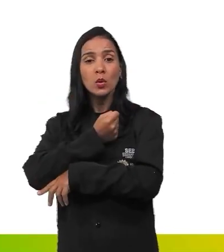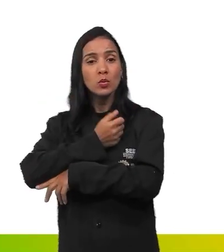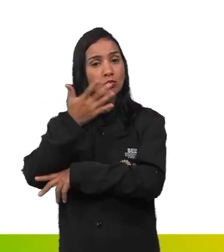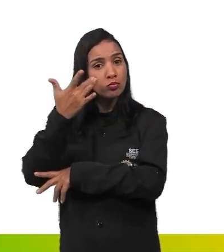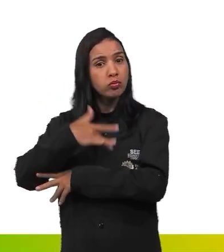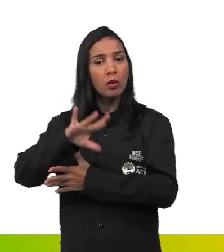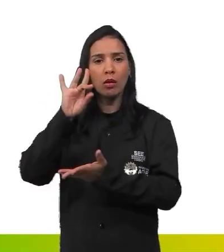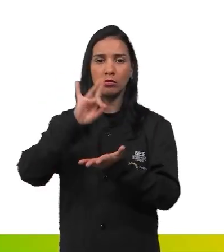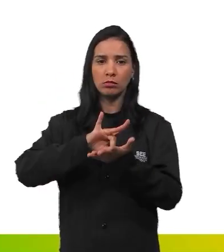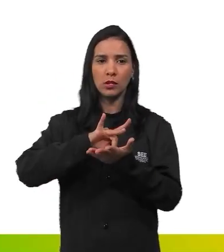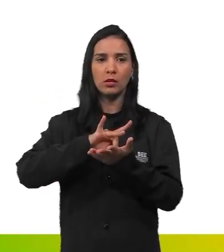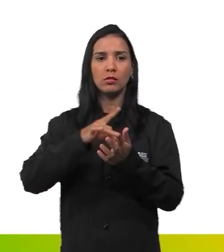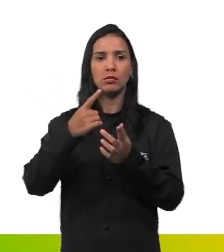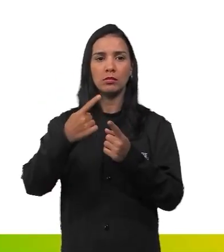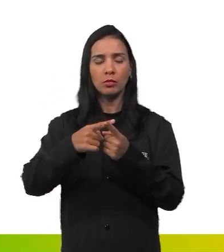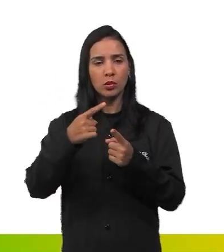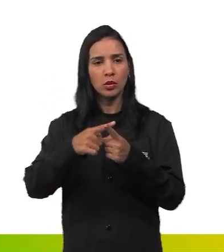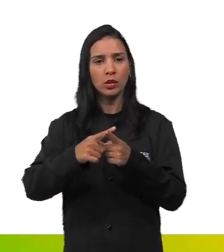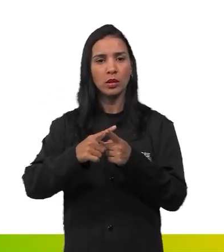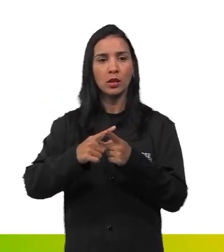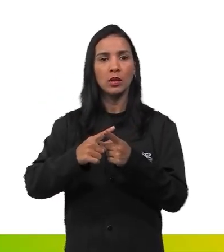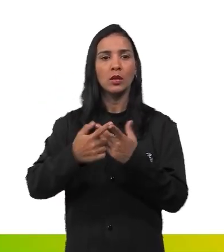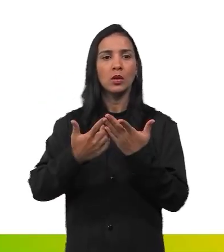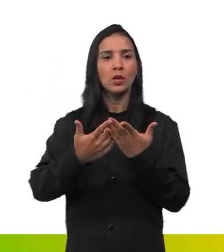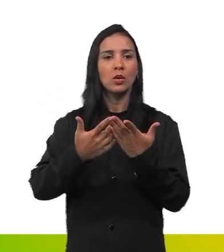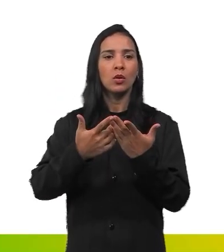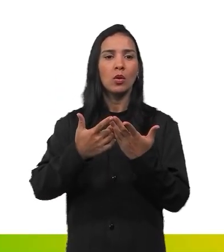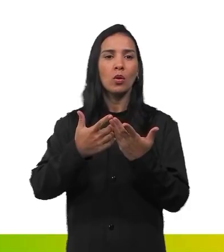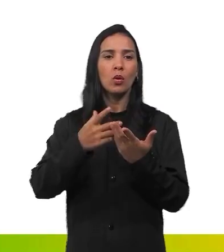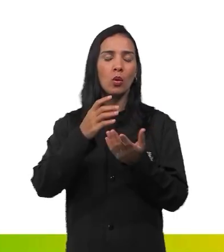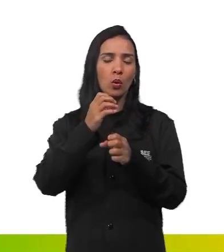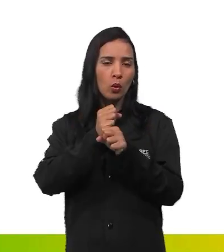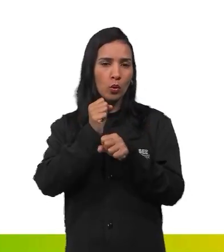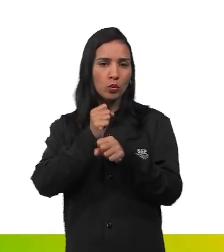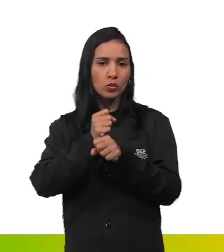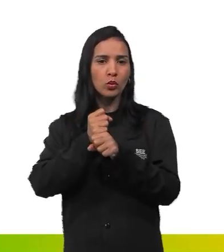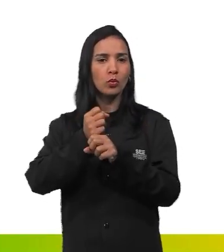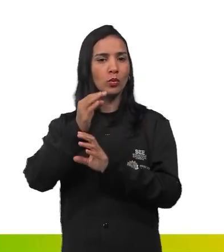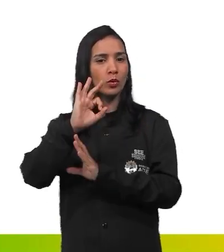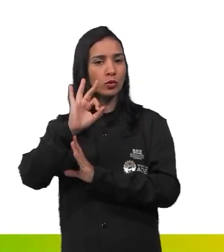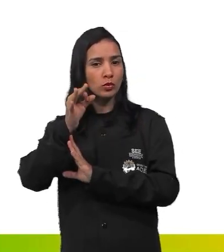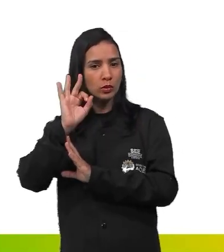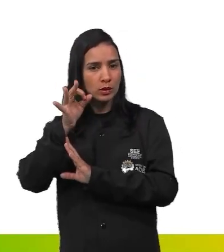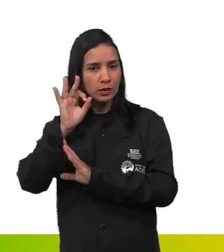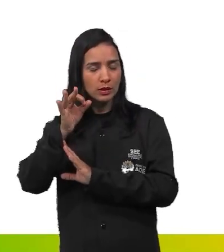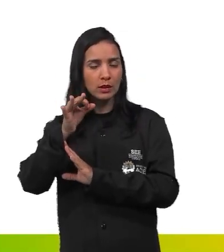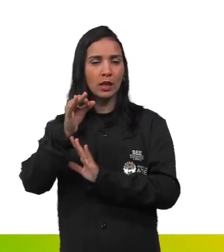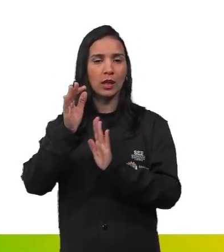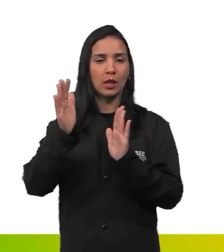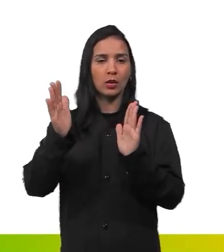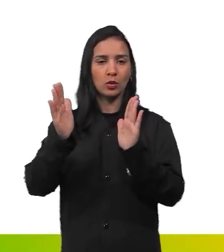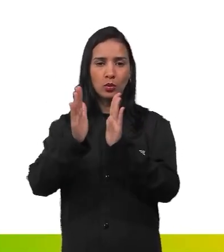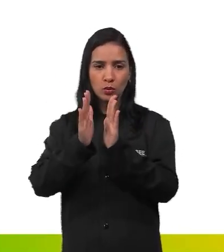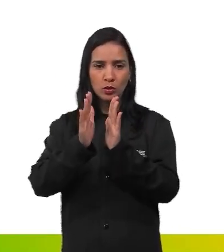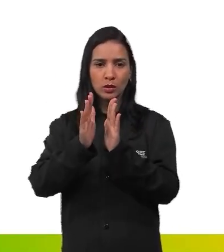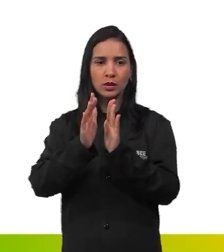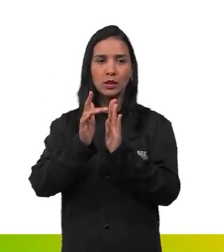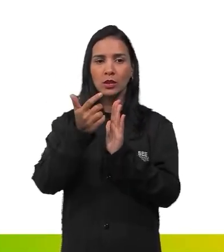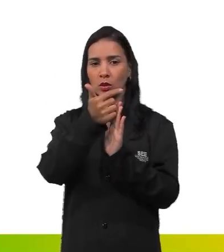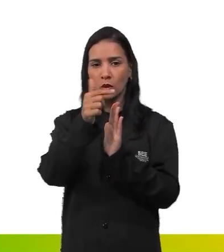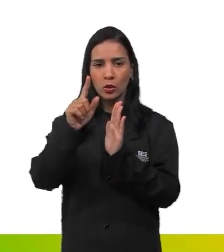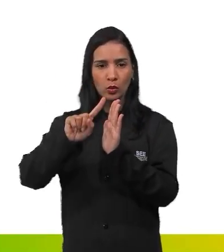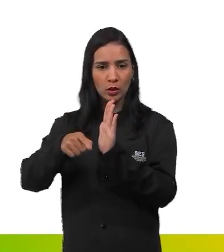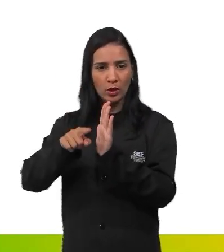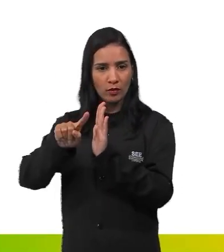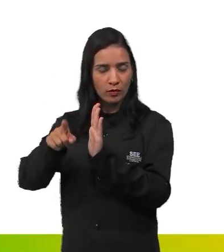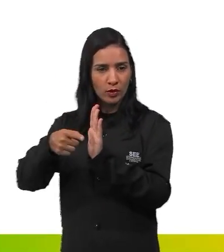26,13 não é natural. O primeiro natural menor do que isso é 26. Então, você obteve 26 aparições. Aí você